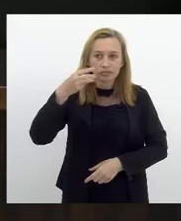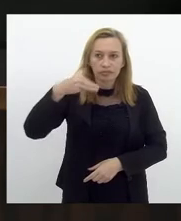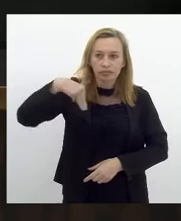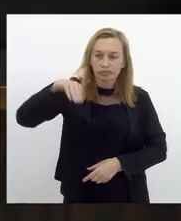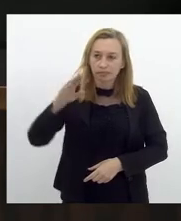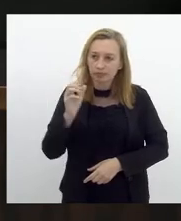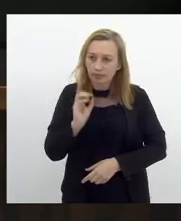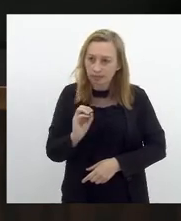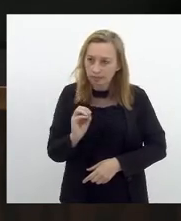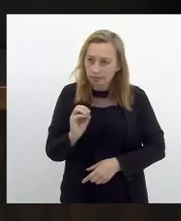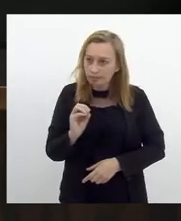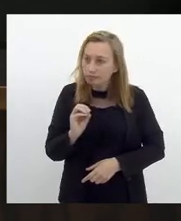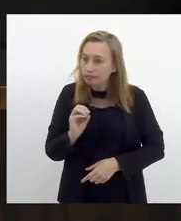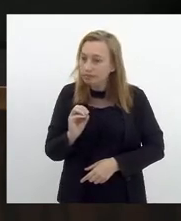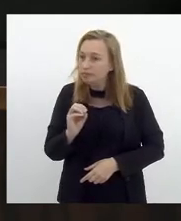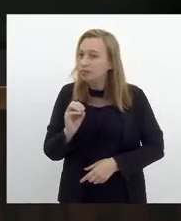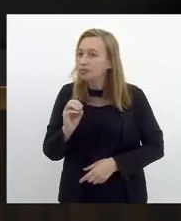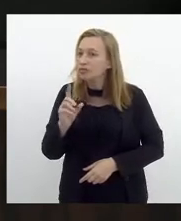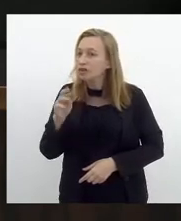Cabeleireiro.